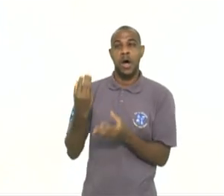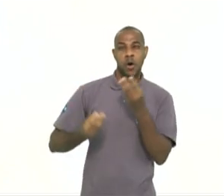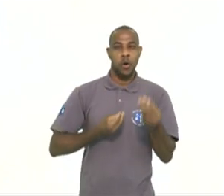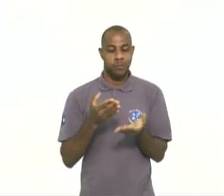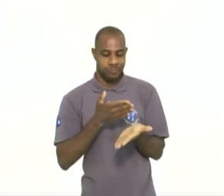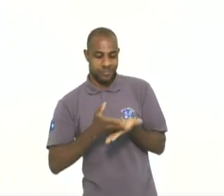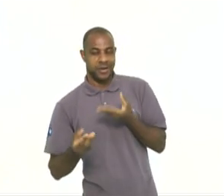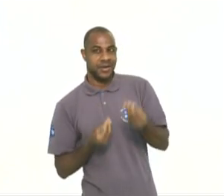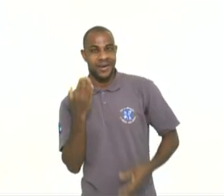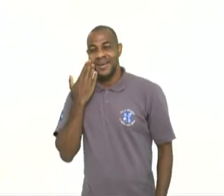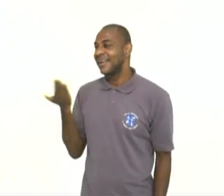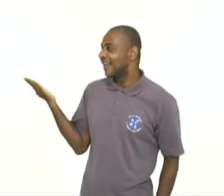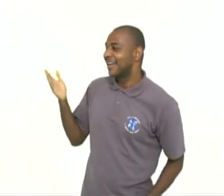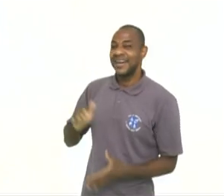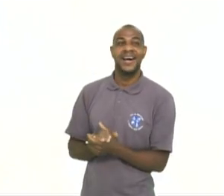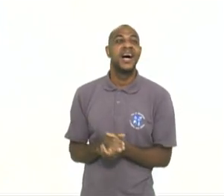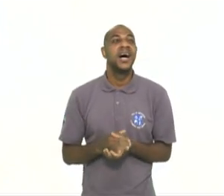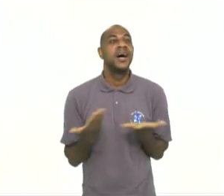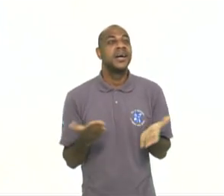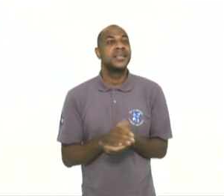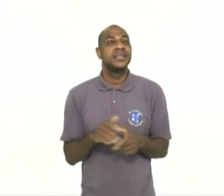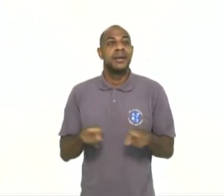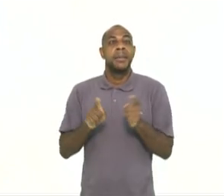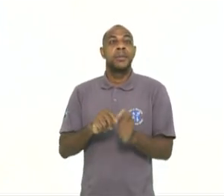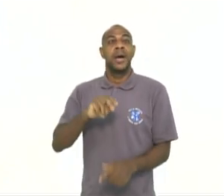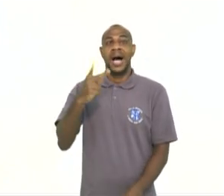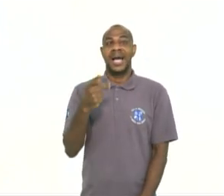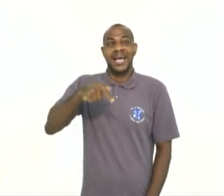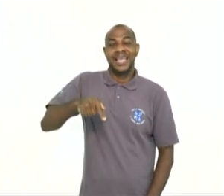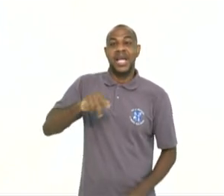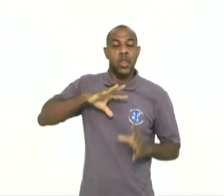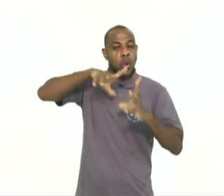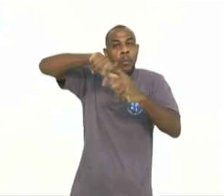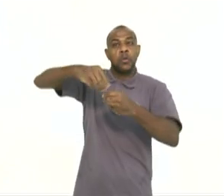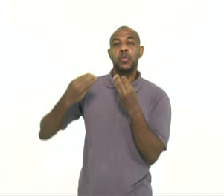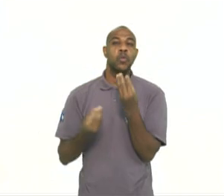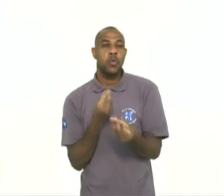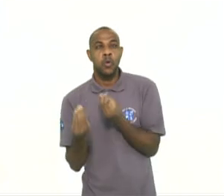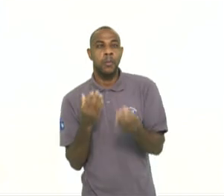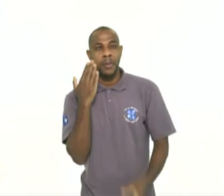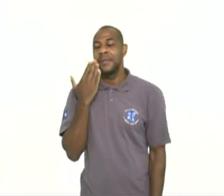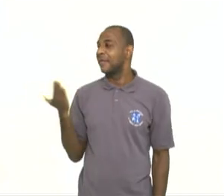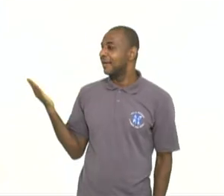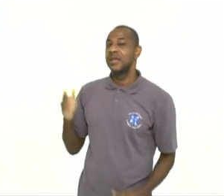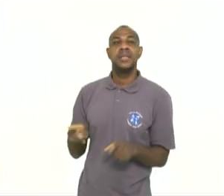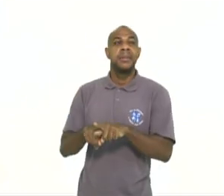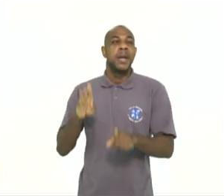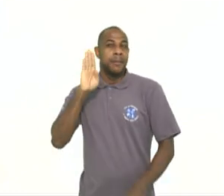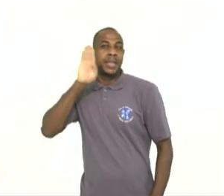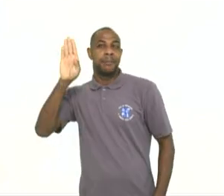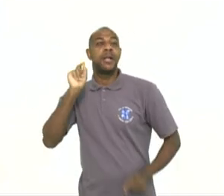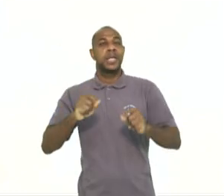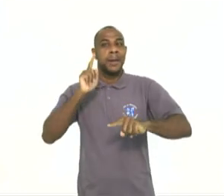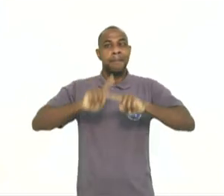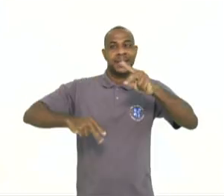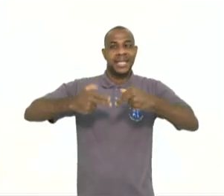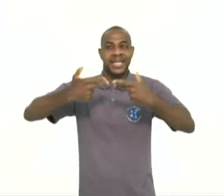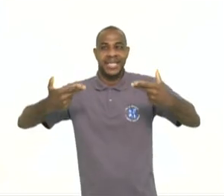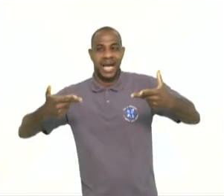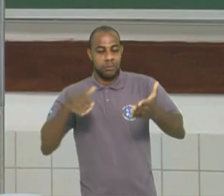a gente viu também na aula passada popularidade do HQ no mundo e a gente viu também principais recursos